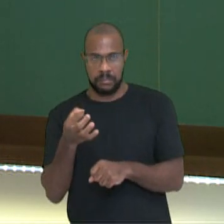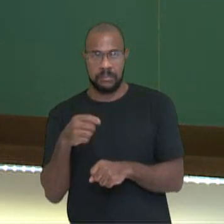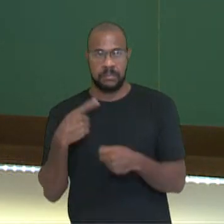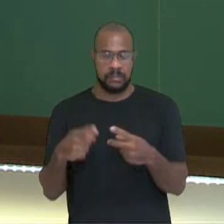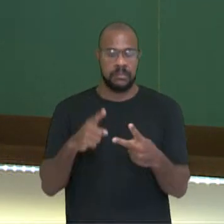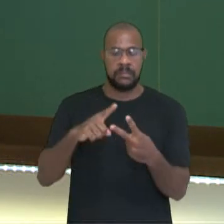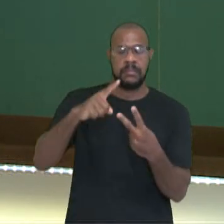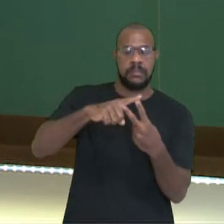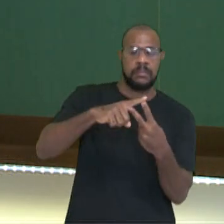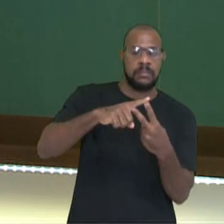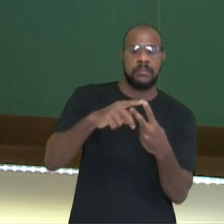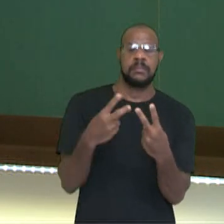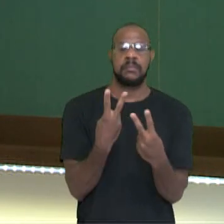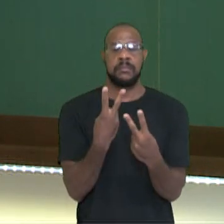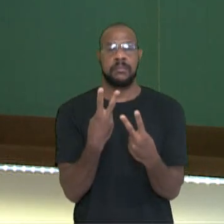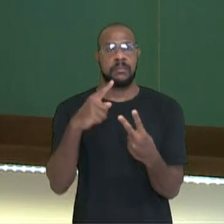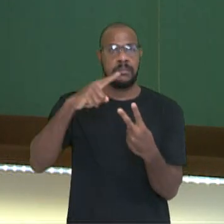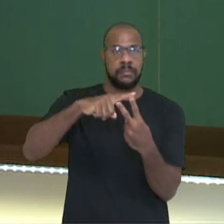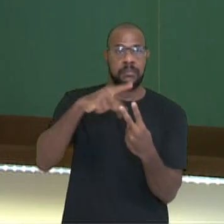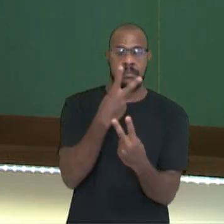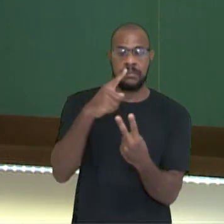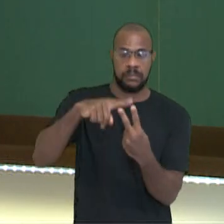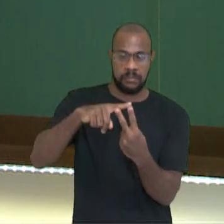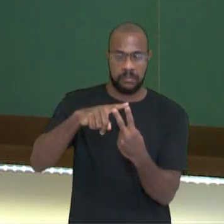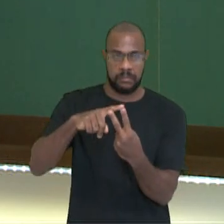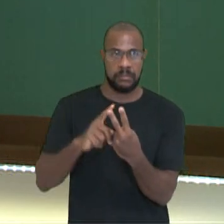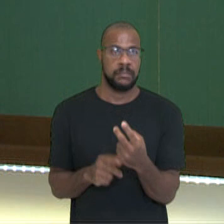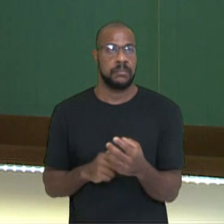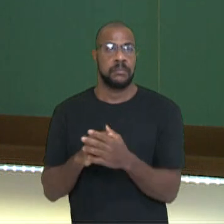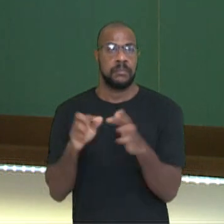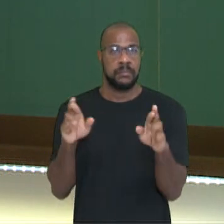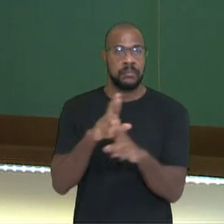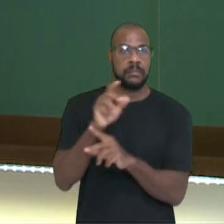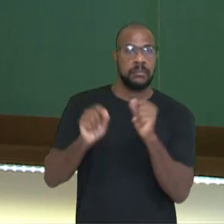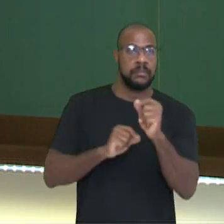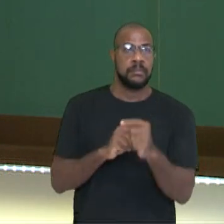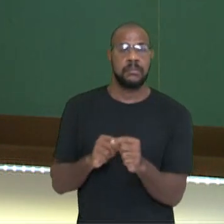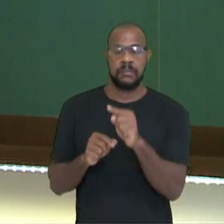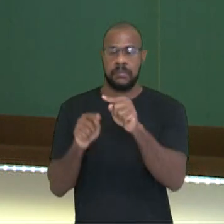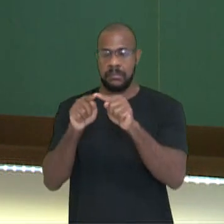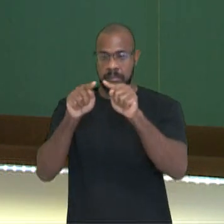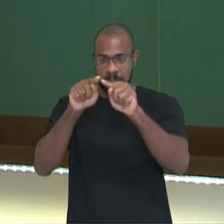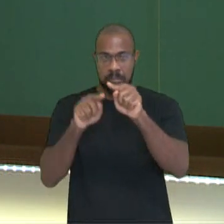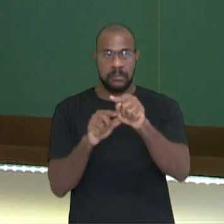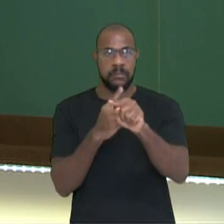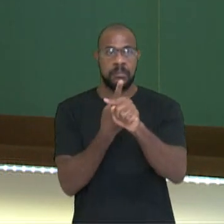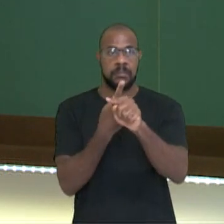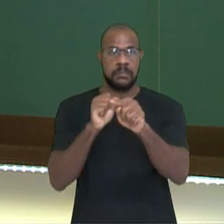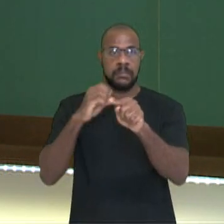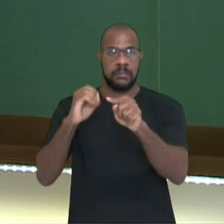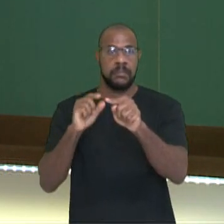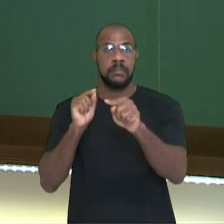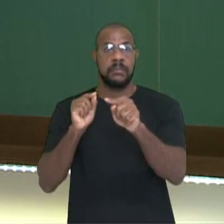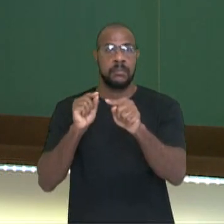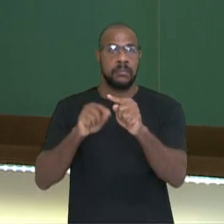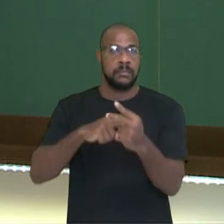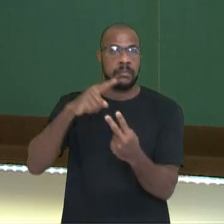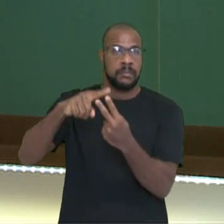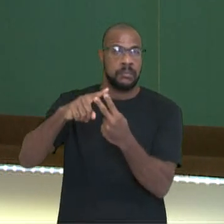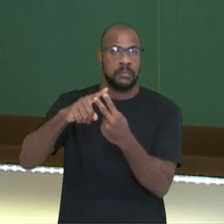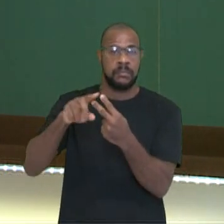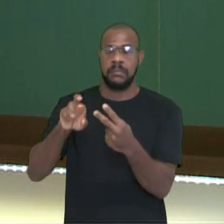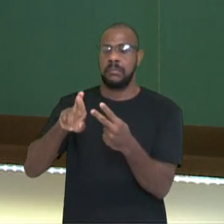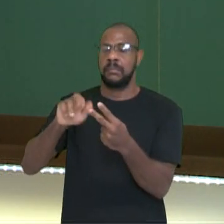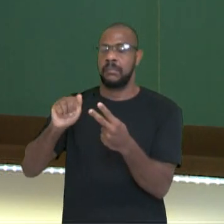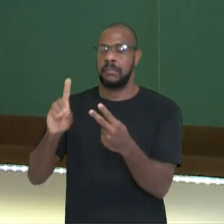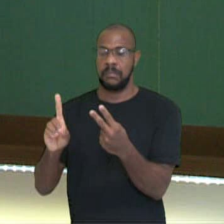2π radianos. Para facilitar, a gente usa a relação de que 180 graus equivale a π